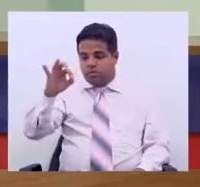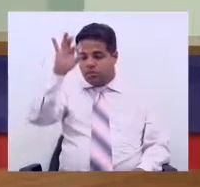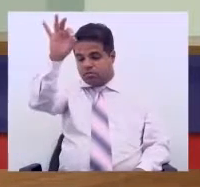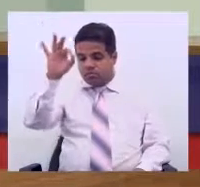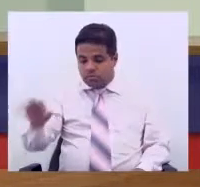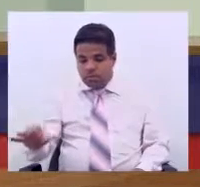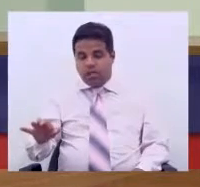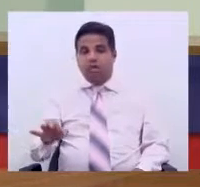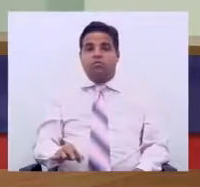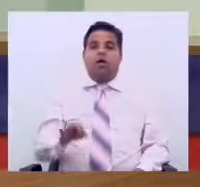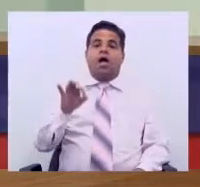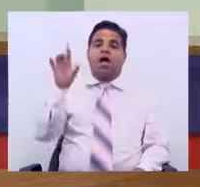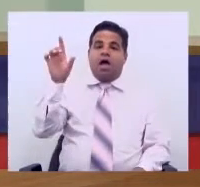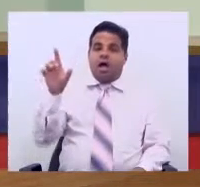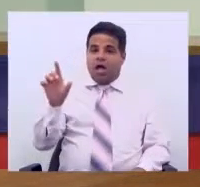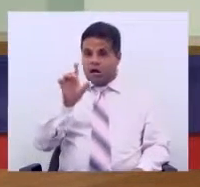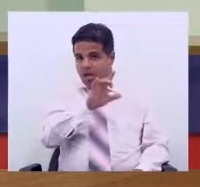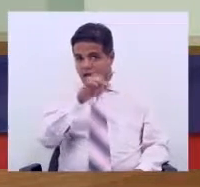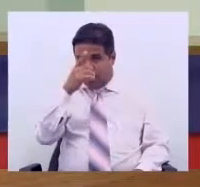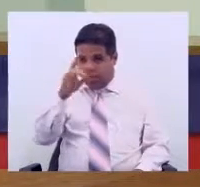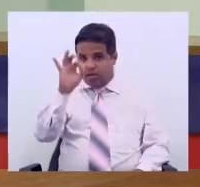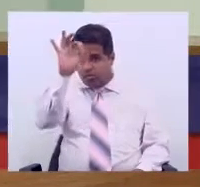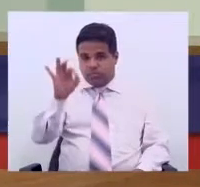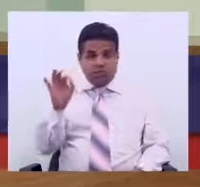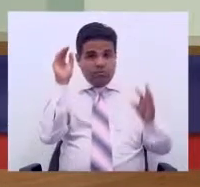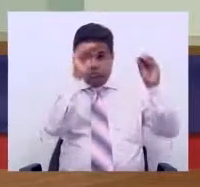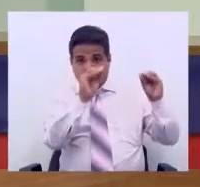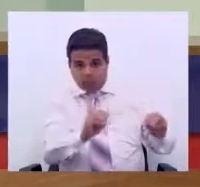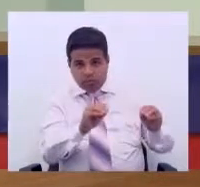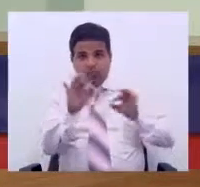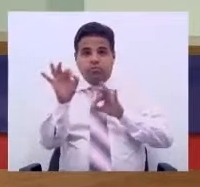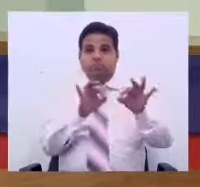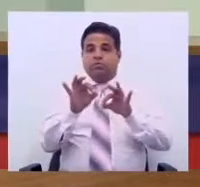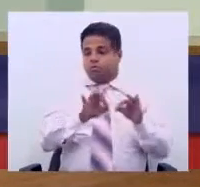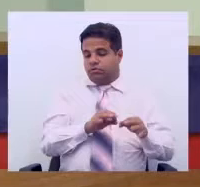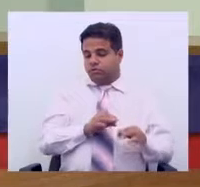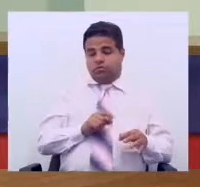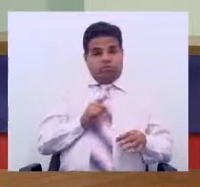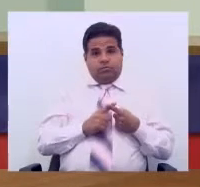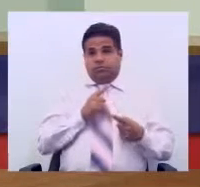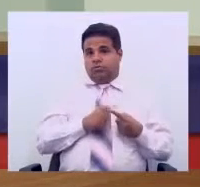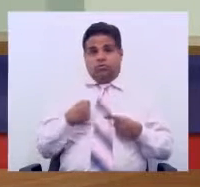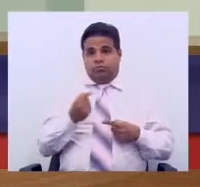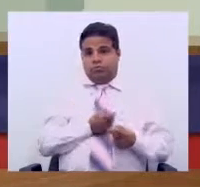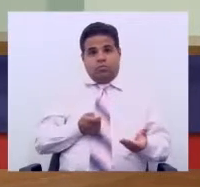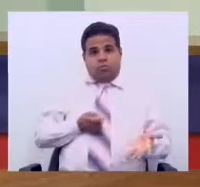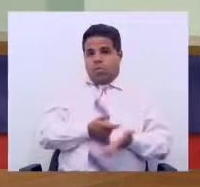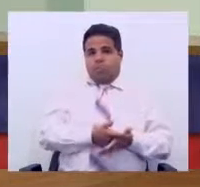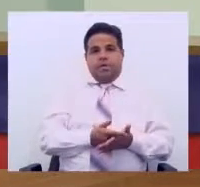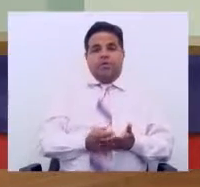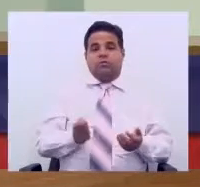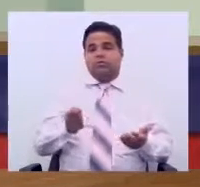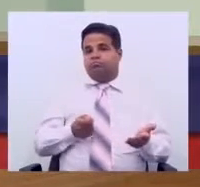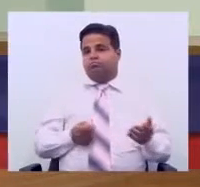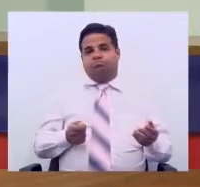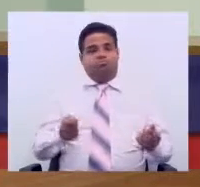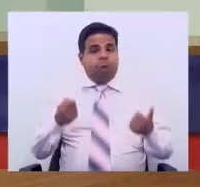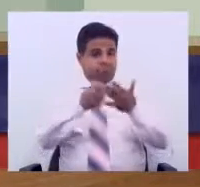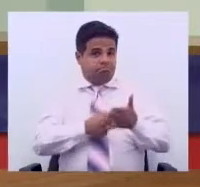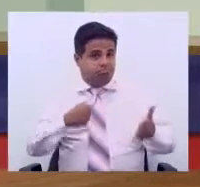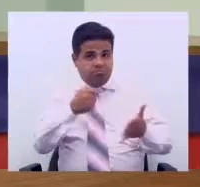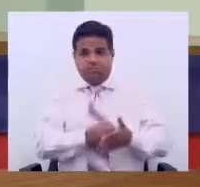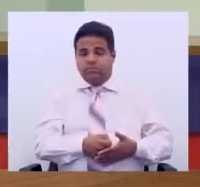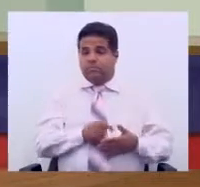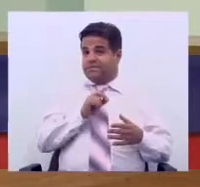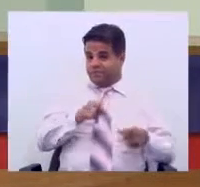10%. Acata a redução de 10%, coloca no projeto, porque nós não estamos aqui comprando briga com ninguém. Se for preciso comprar